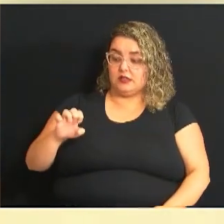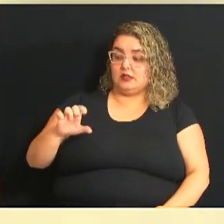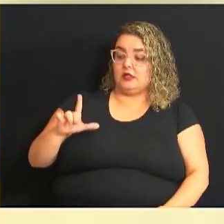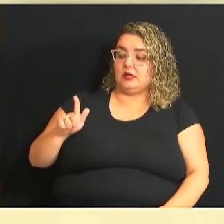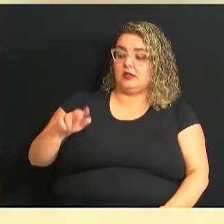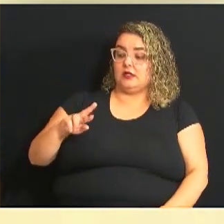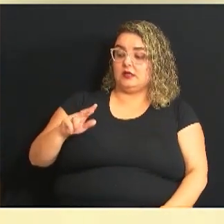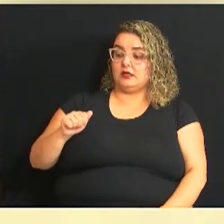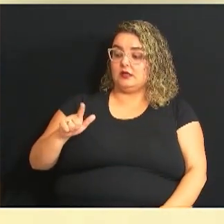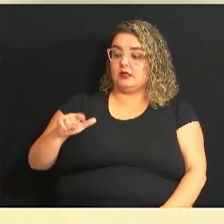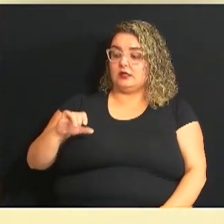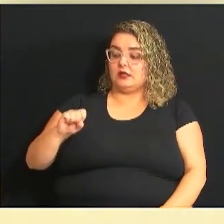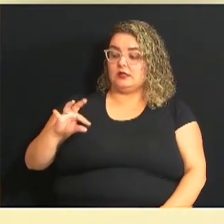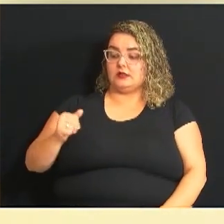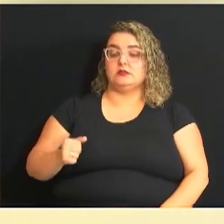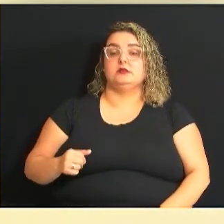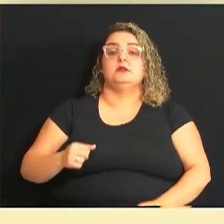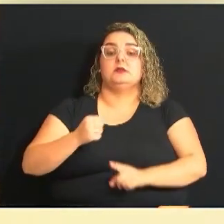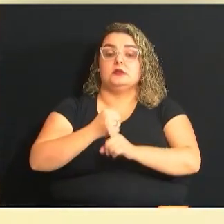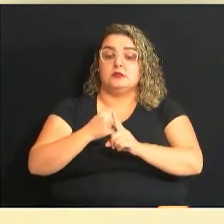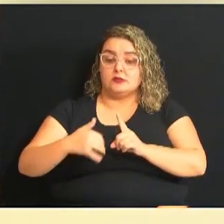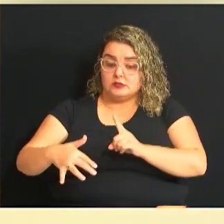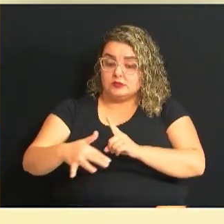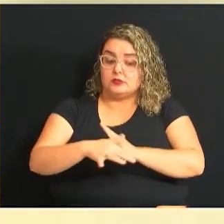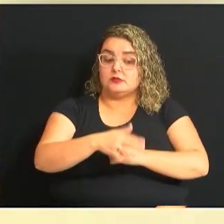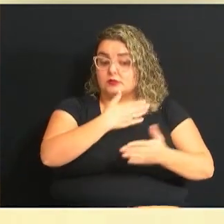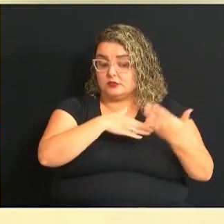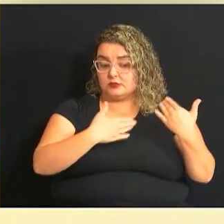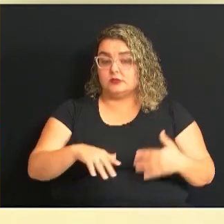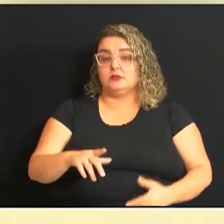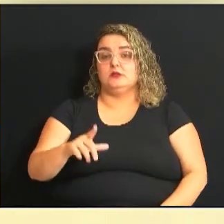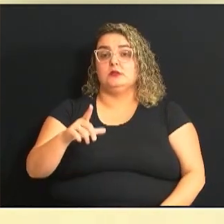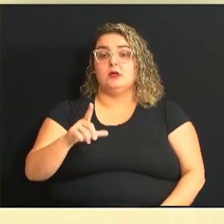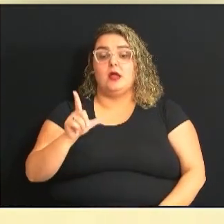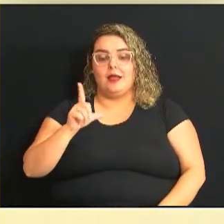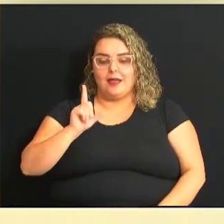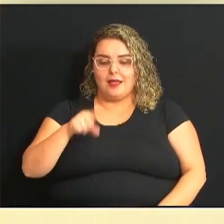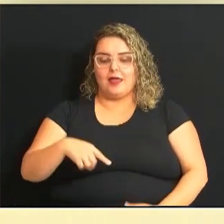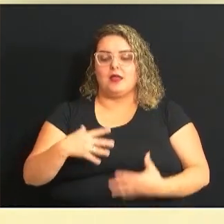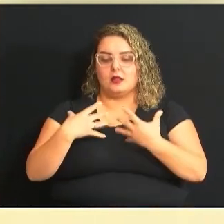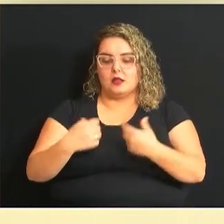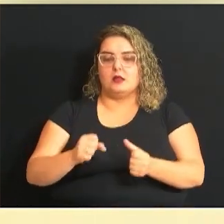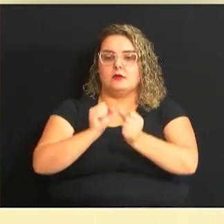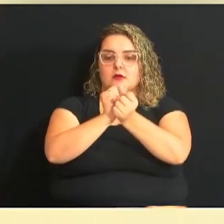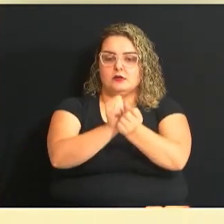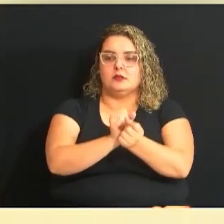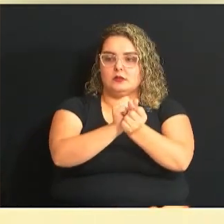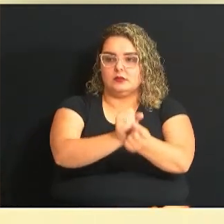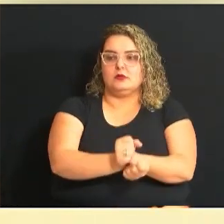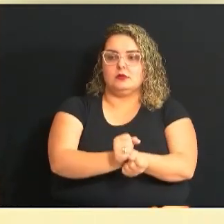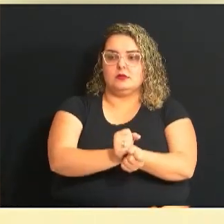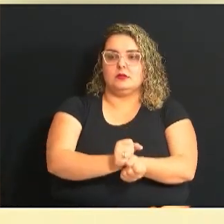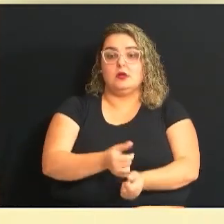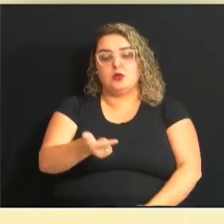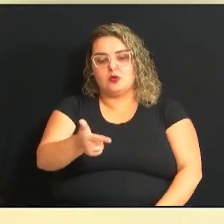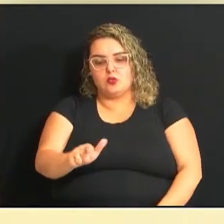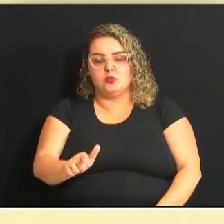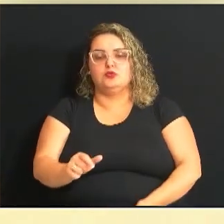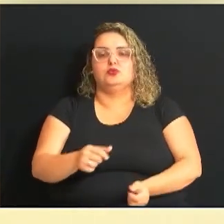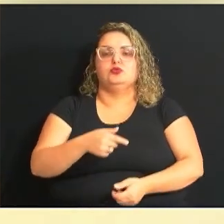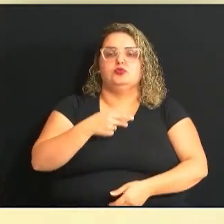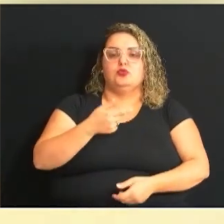região, que é uma região que vem de uma origem escravocrata, em que você teve a anuência do Estado com relação à escravização